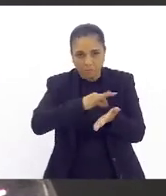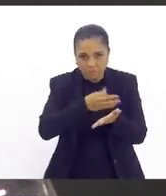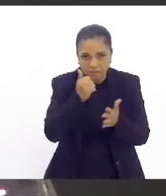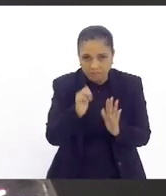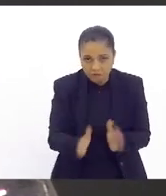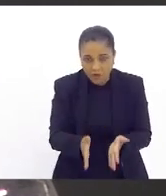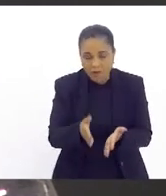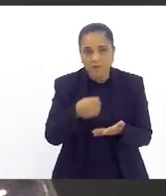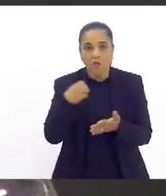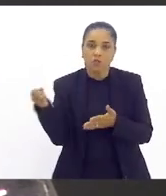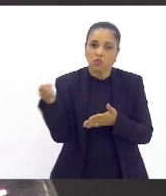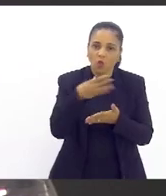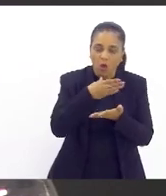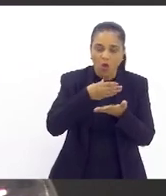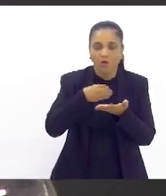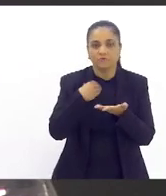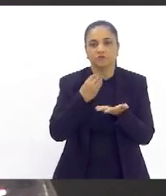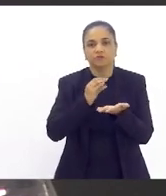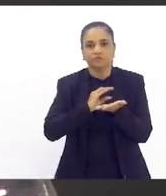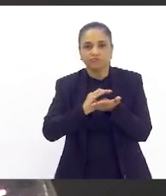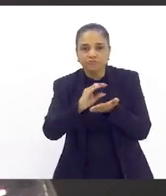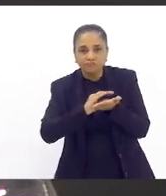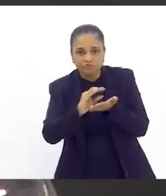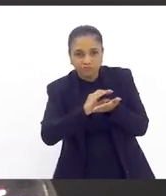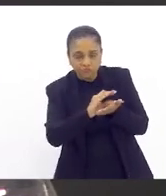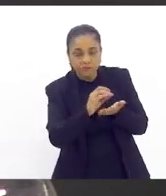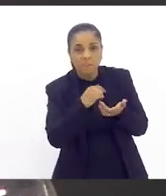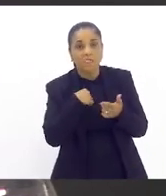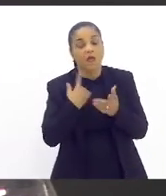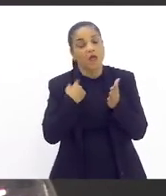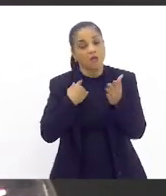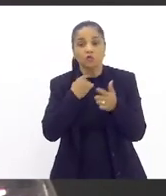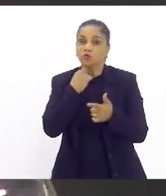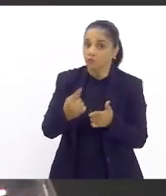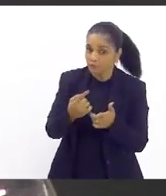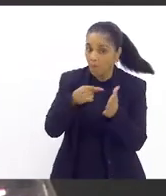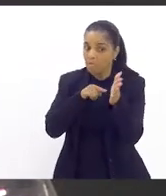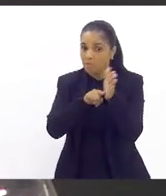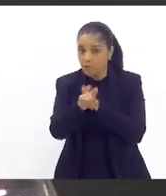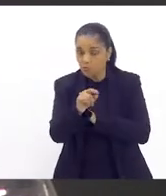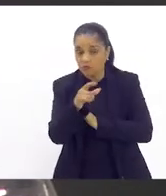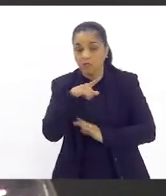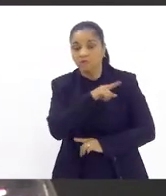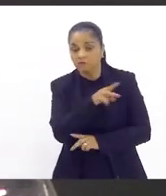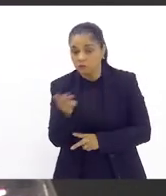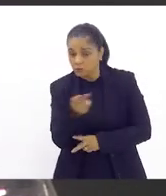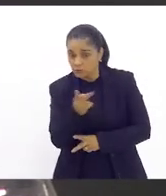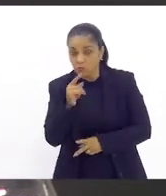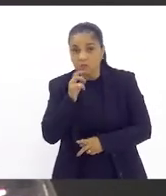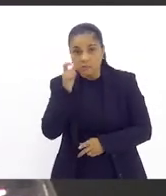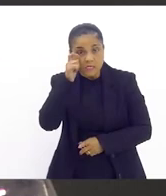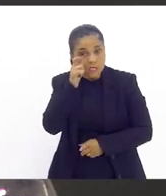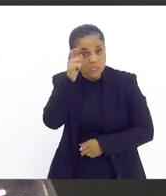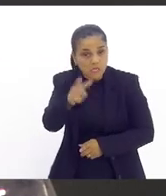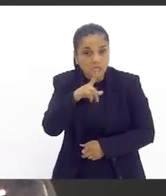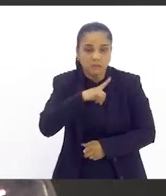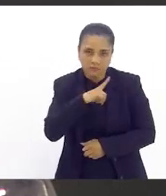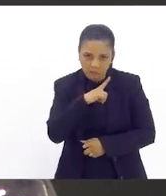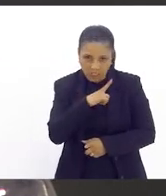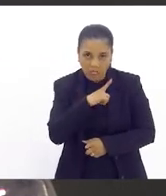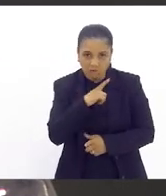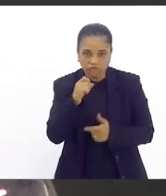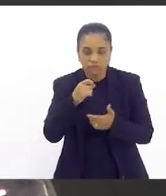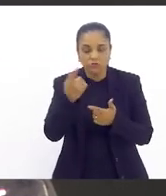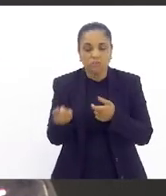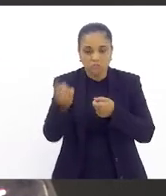fazer novos investimentos mas a dúvida que fica para a gente é a seguinte a pergunta é a interesse você já sabem já sinalizar que há interesse na